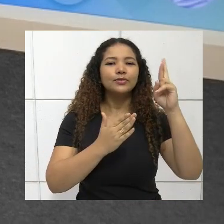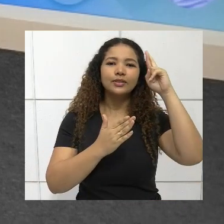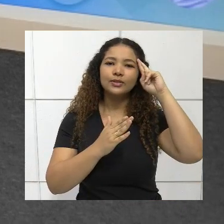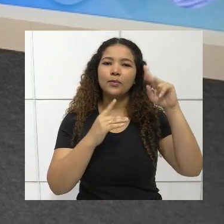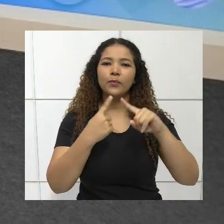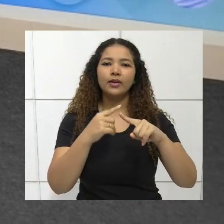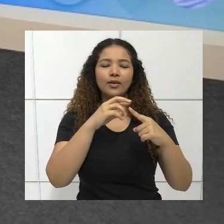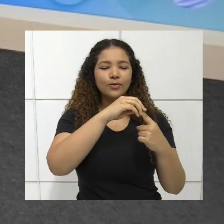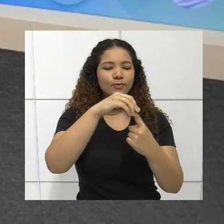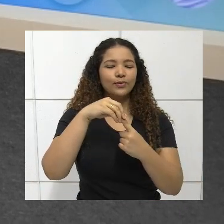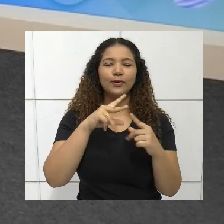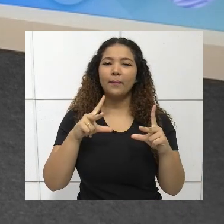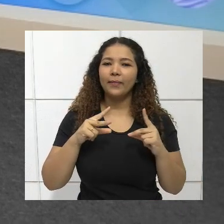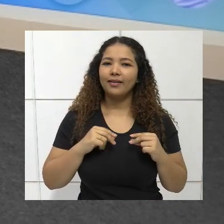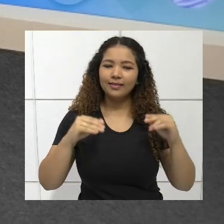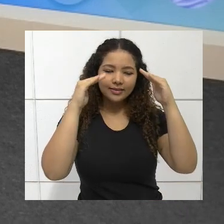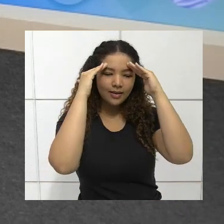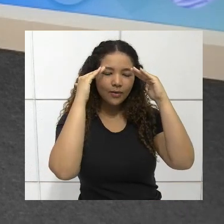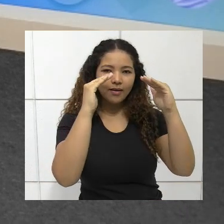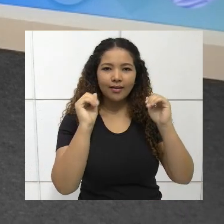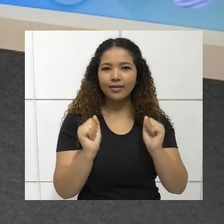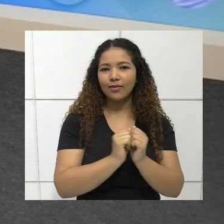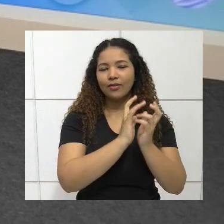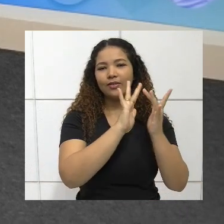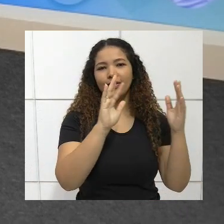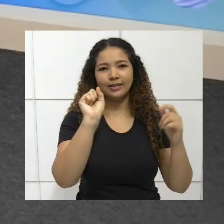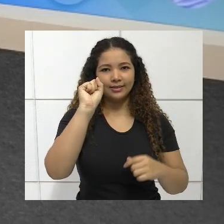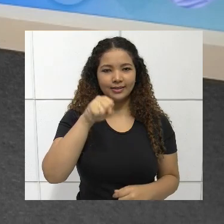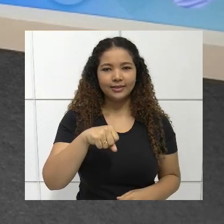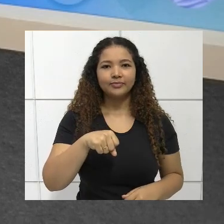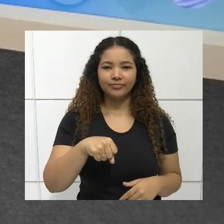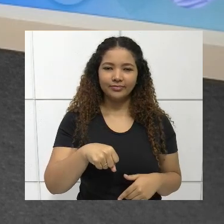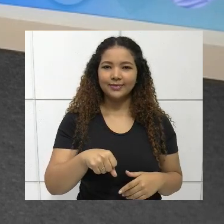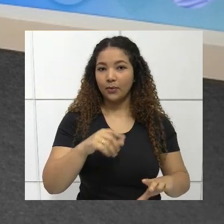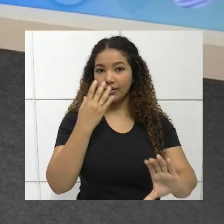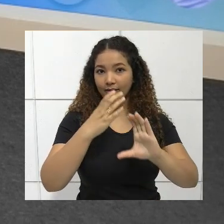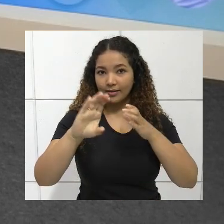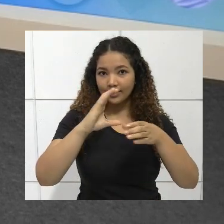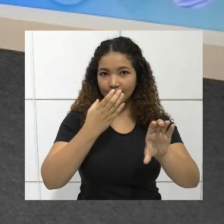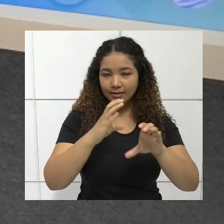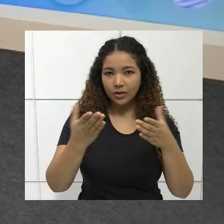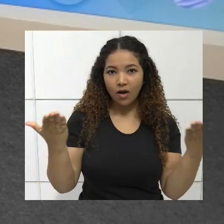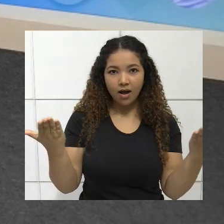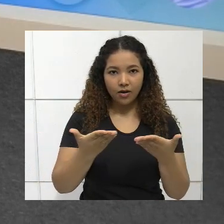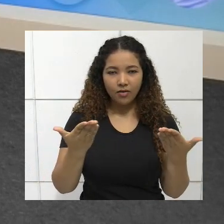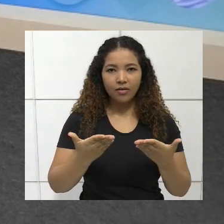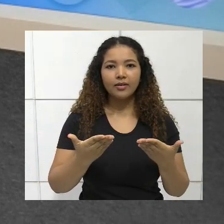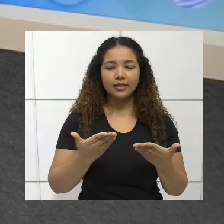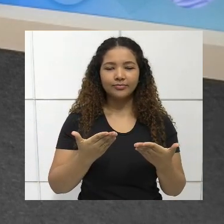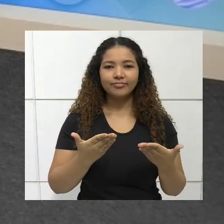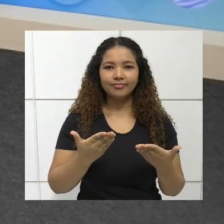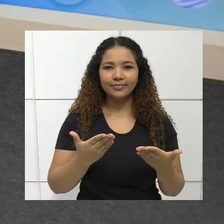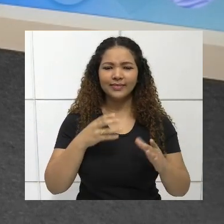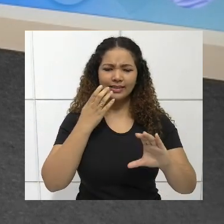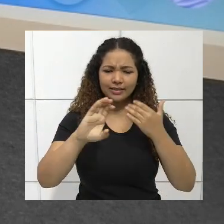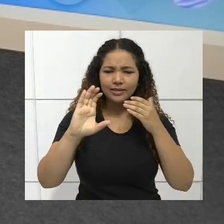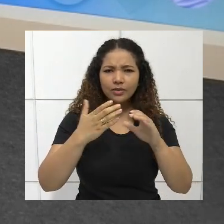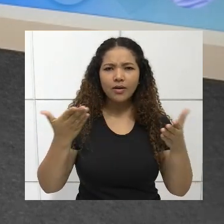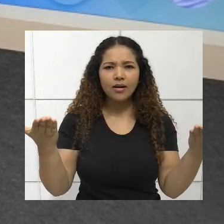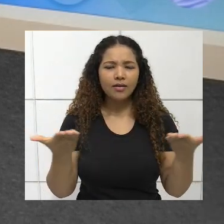Ele merece toda a honra e toda a glória, né? Então, que essa canção, né, através dessa canção, na